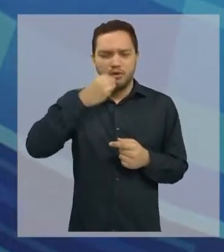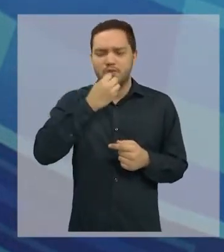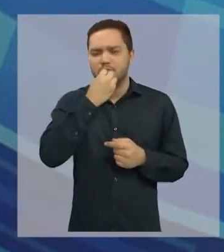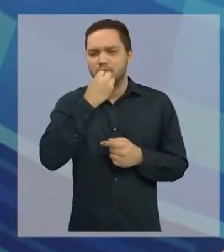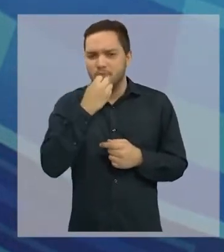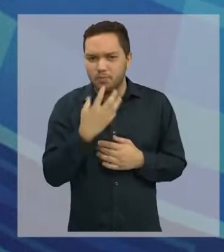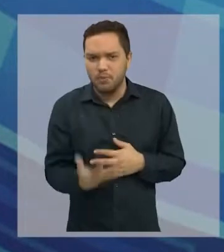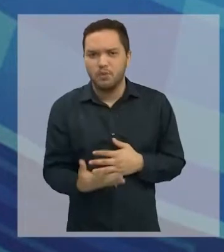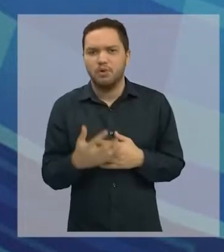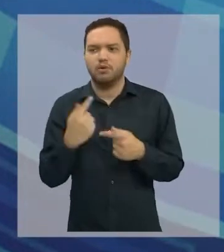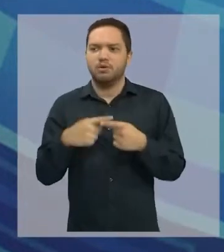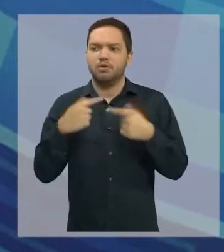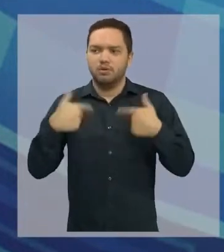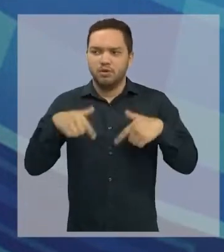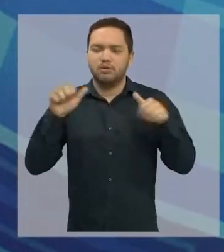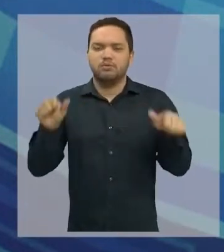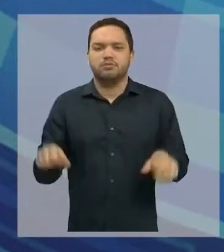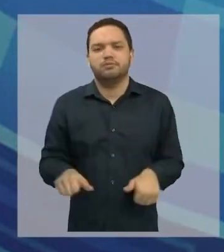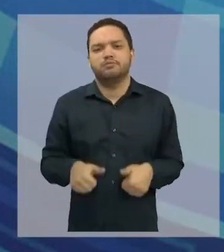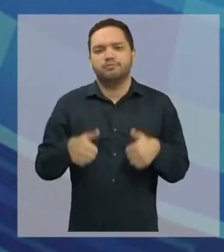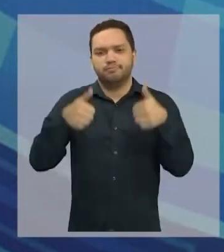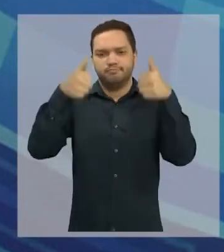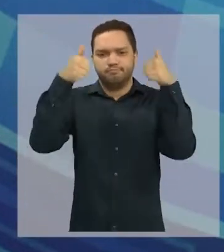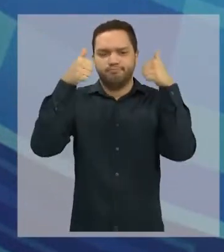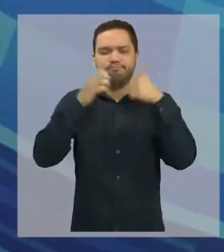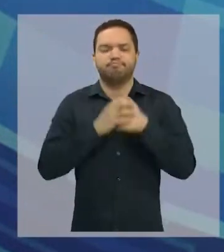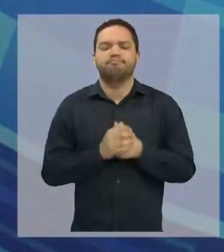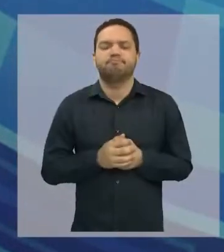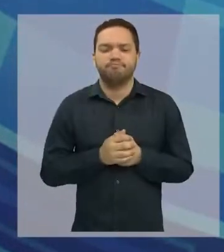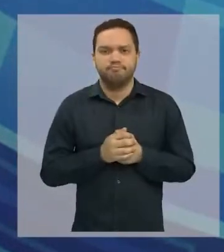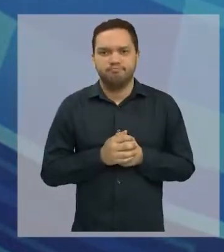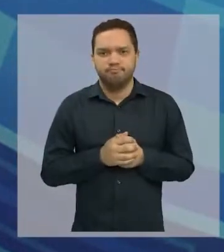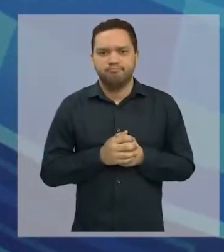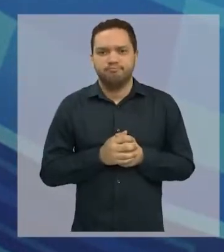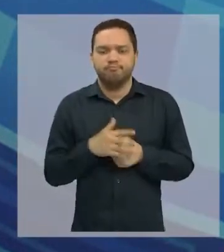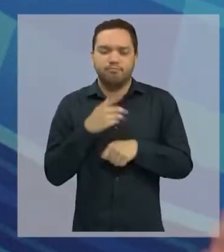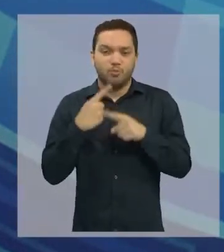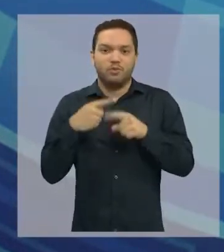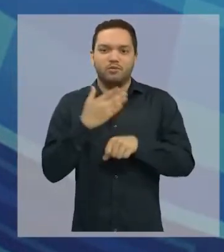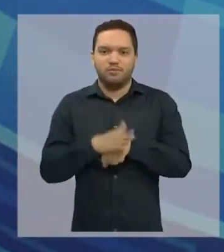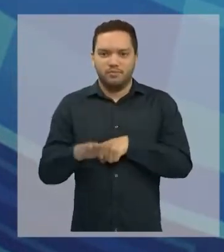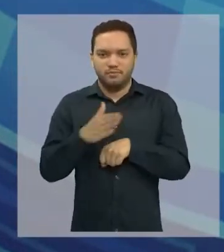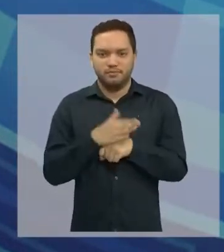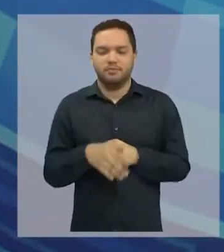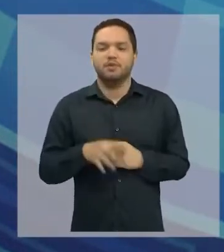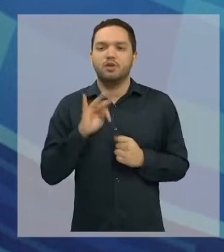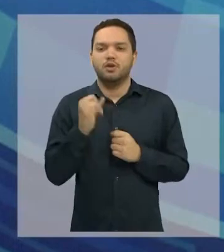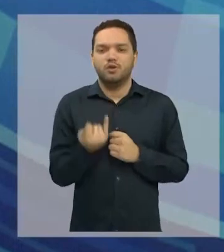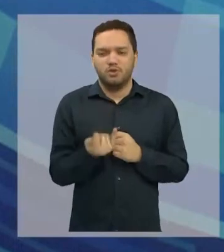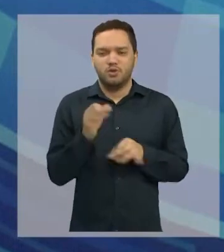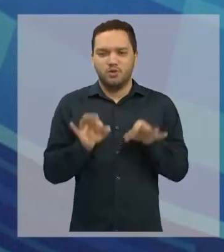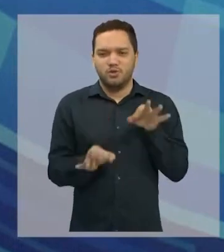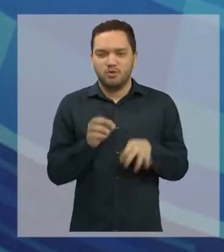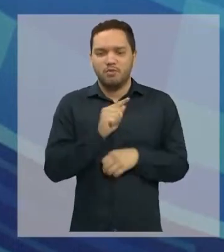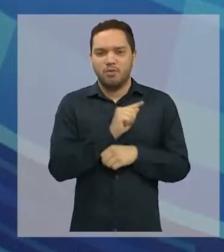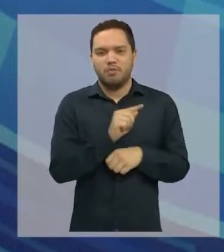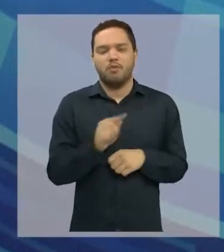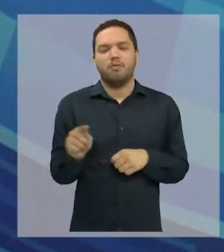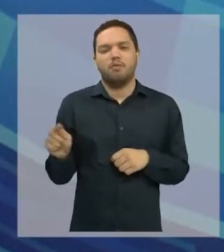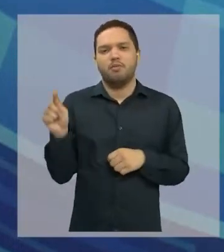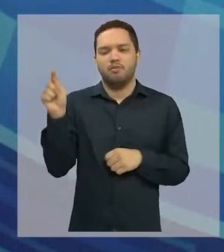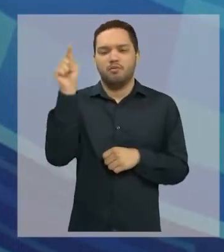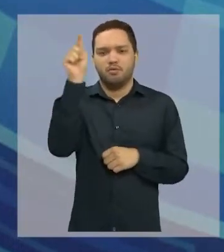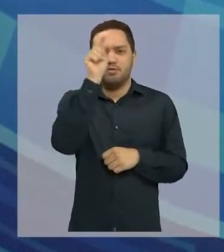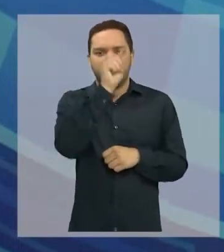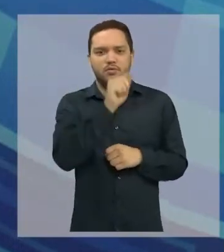para aperfeiçoar o trabalho, o exercício da judicatura, né? Quando se fala nos tribunais, há quem queira mandar prazo determinado